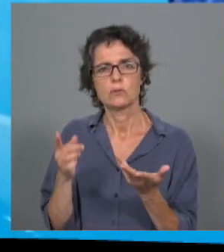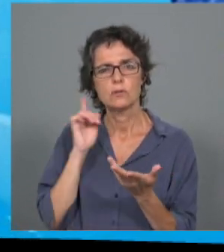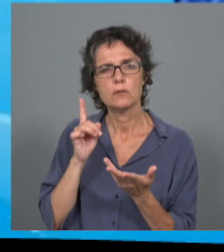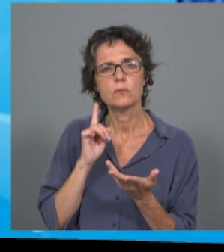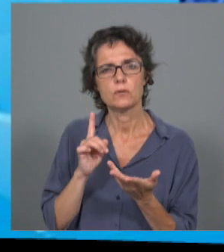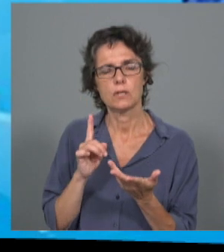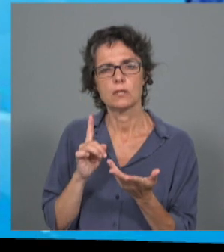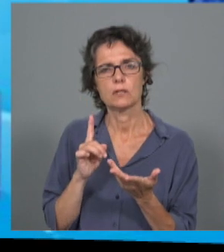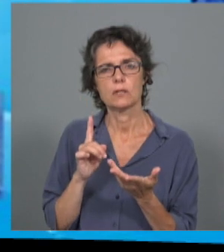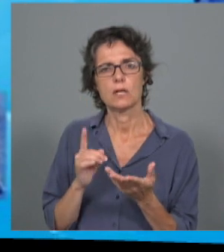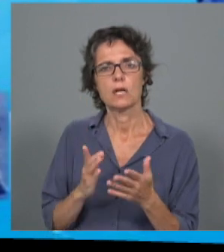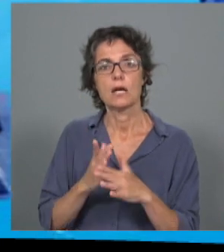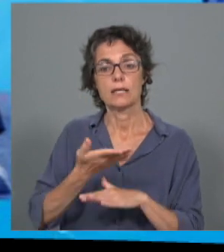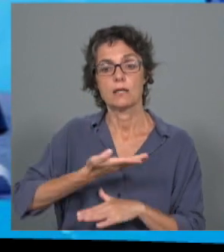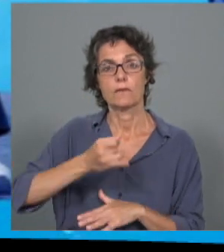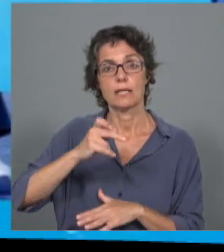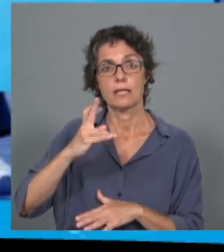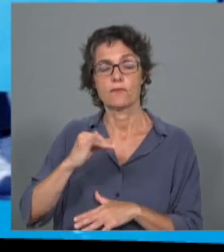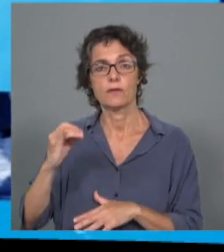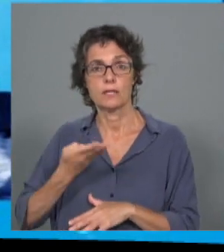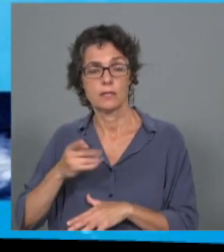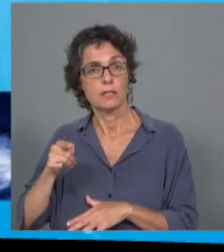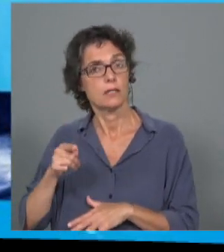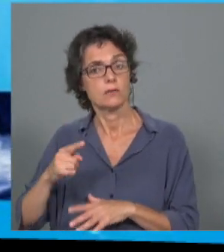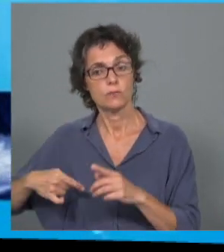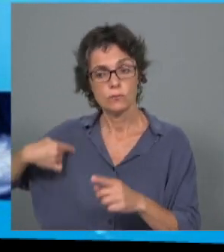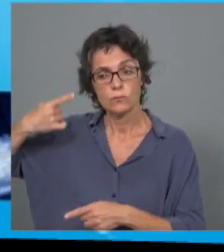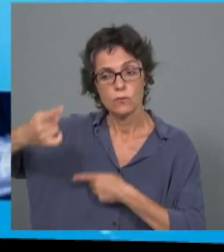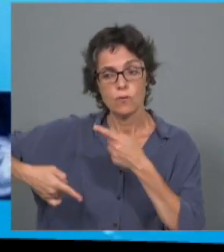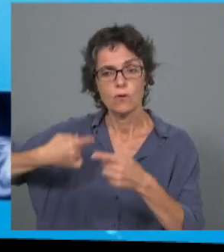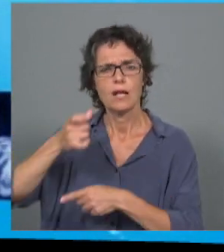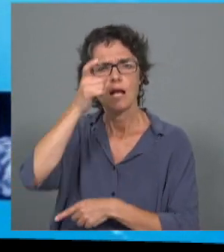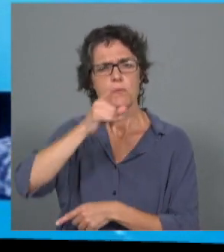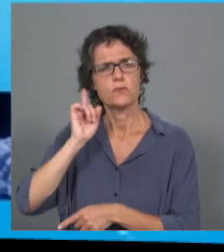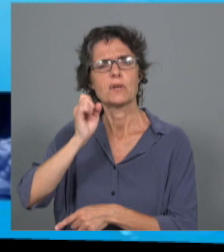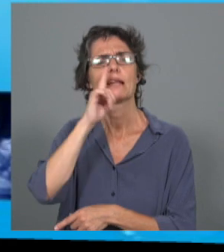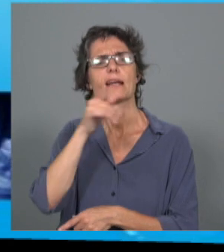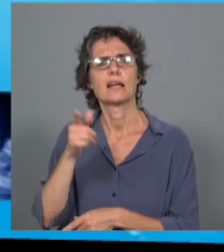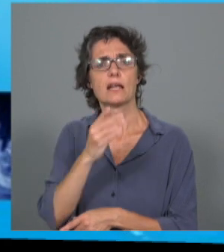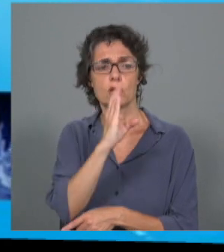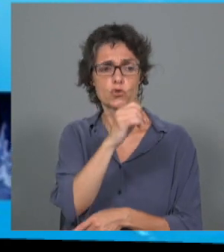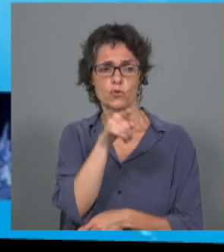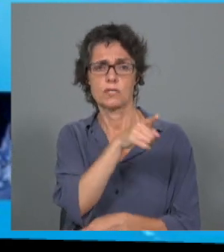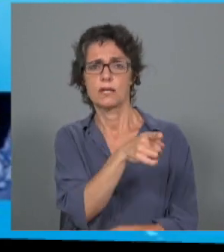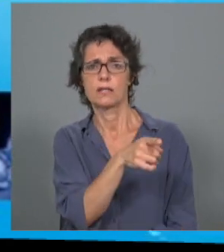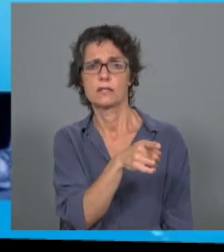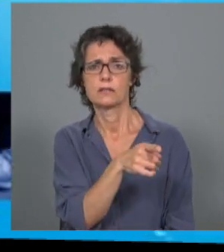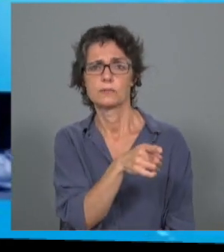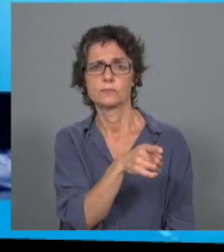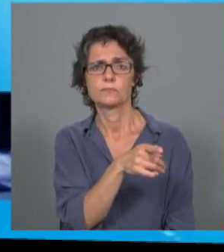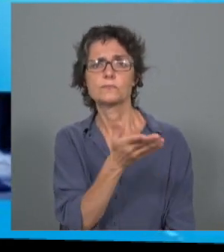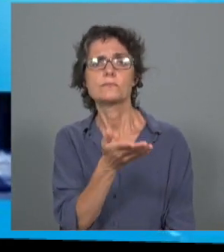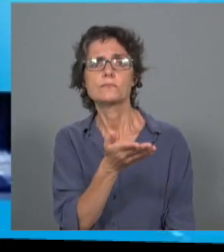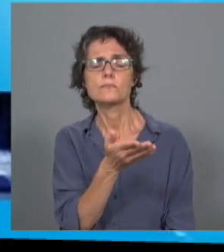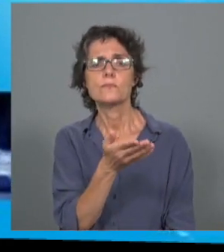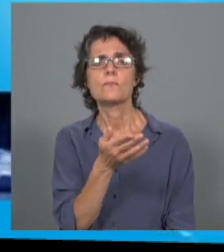David faz-se através de José. E os evangelistas, sobretudo Mateus e Lucas, mas de forma ainda mais aprofundada, o evangelista Mateus,